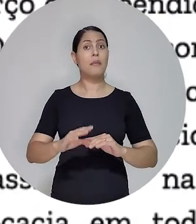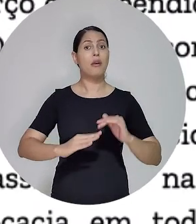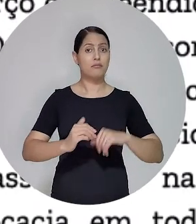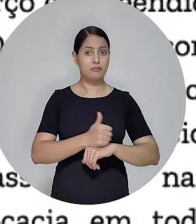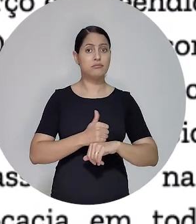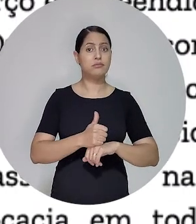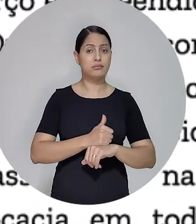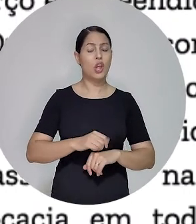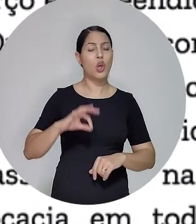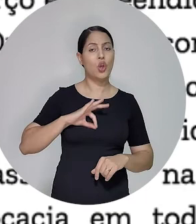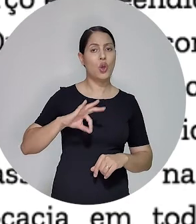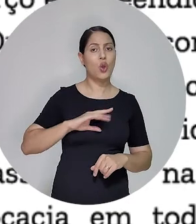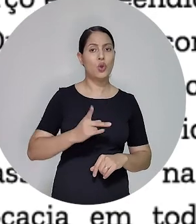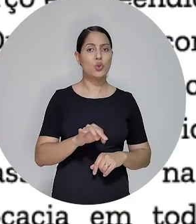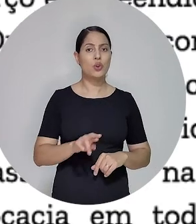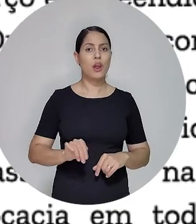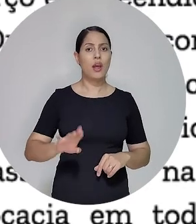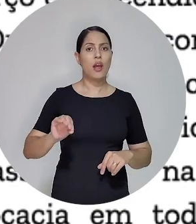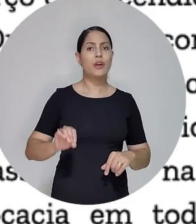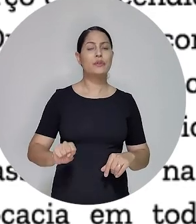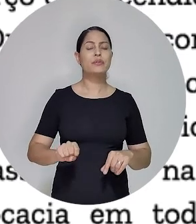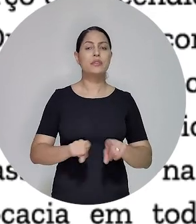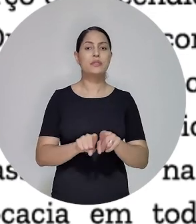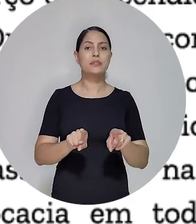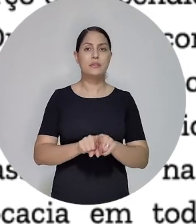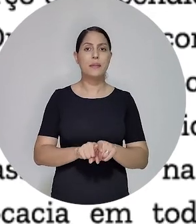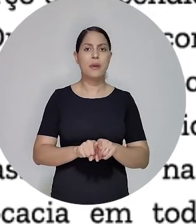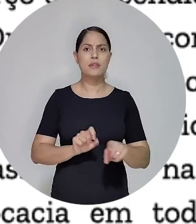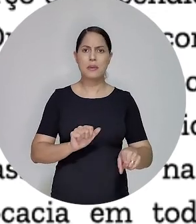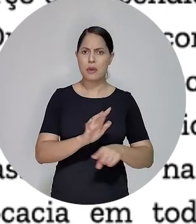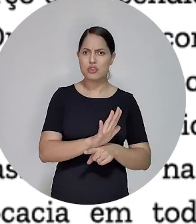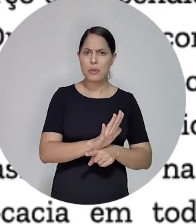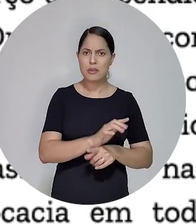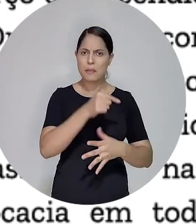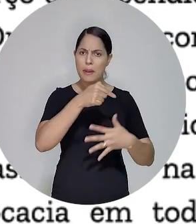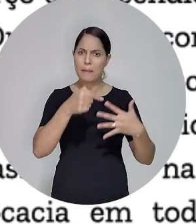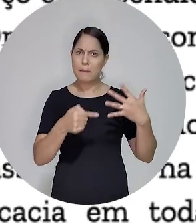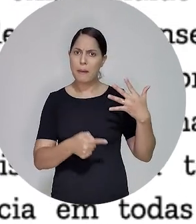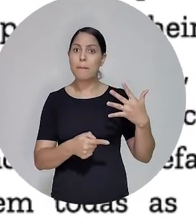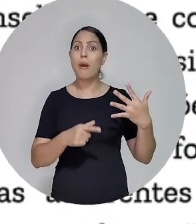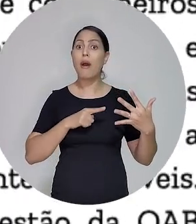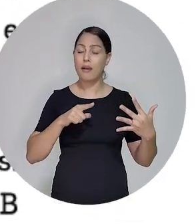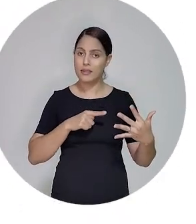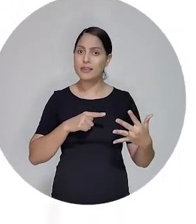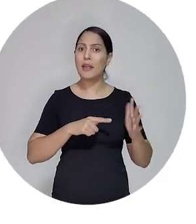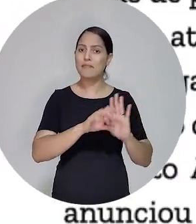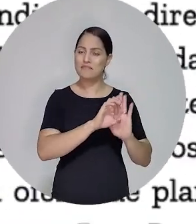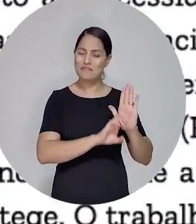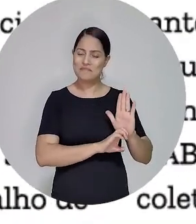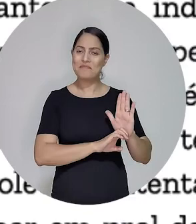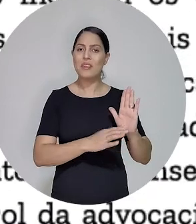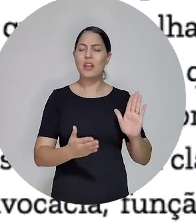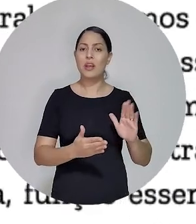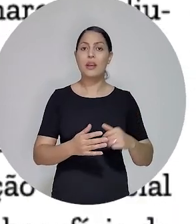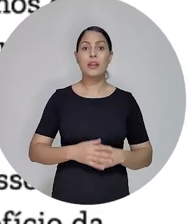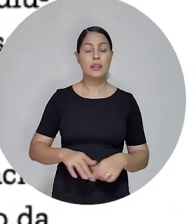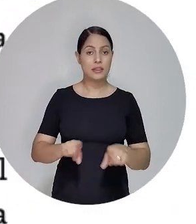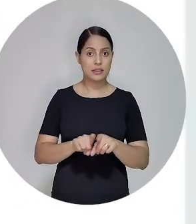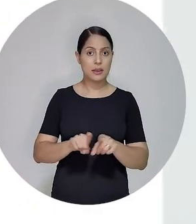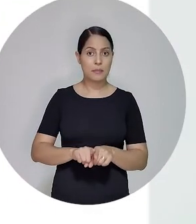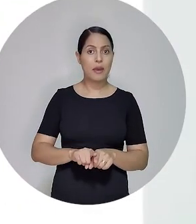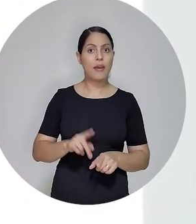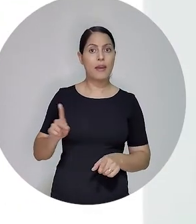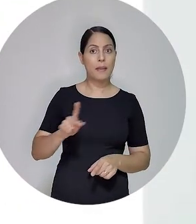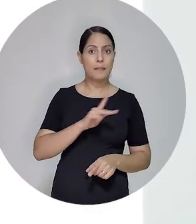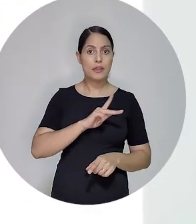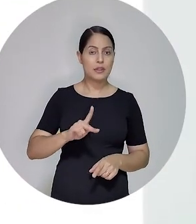da atividade, honorários e limites de impedimentos ao exercício da profissão. Por fim, o presidente da OAB Nacional